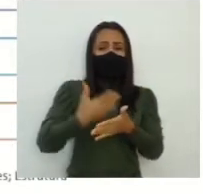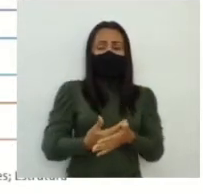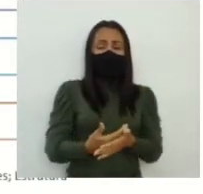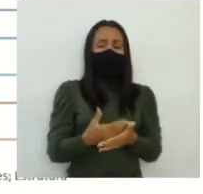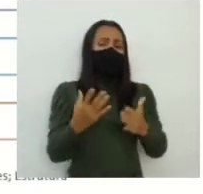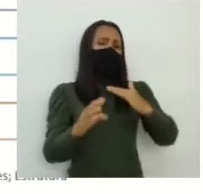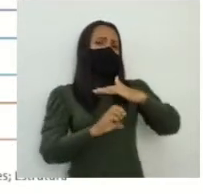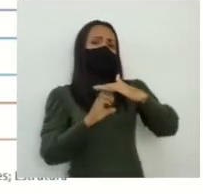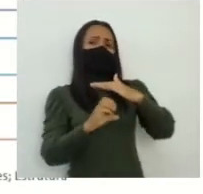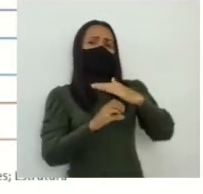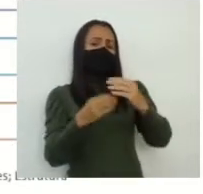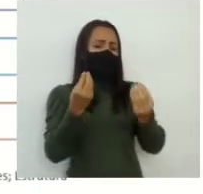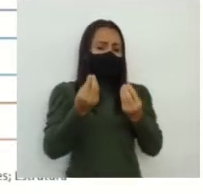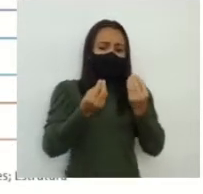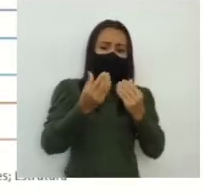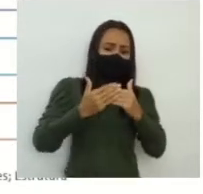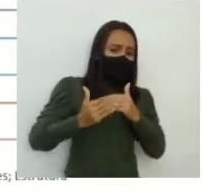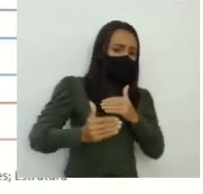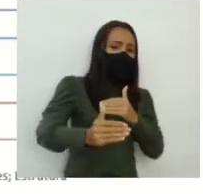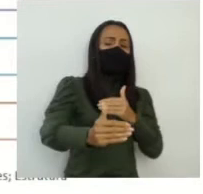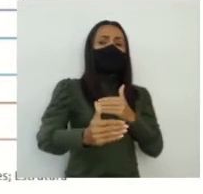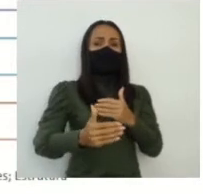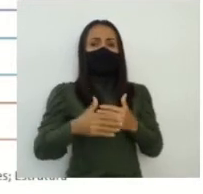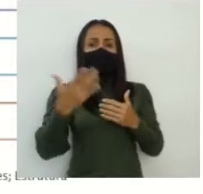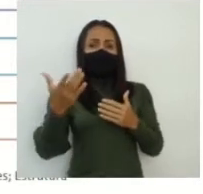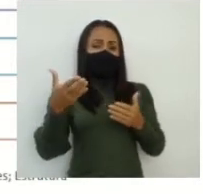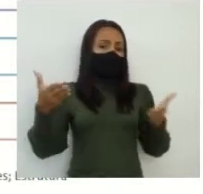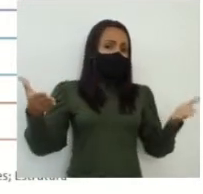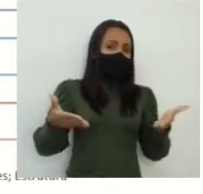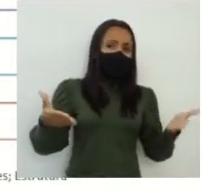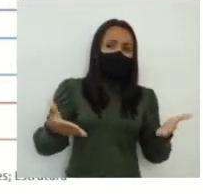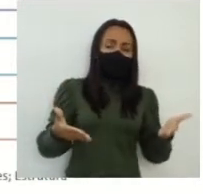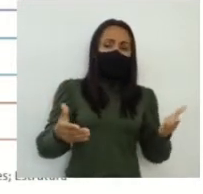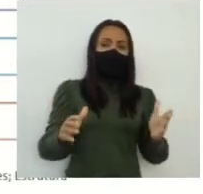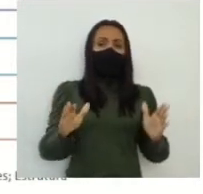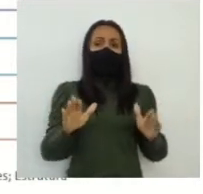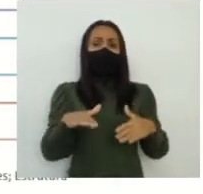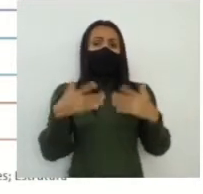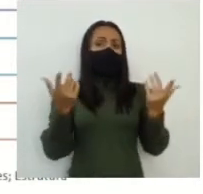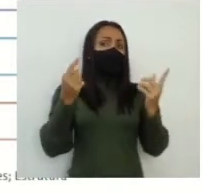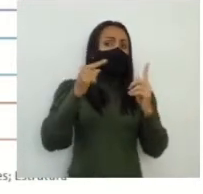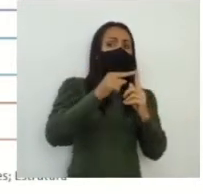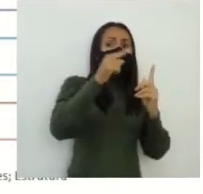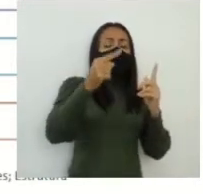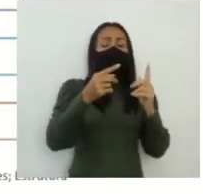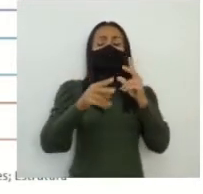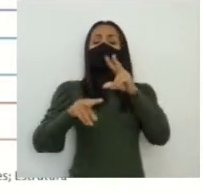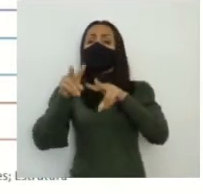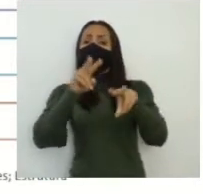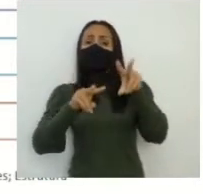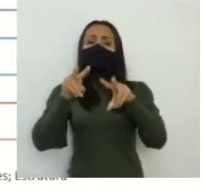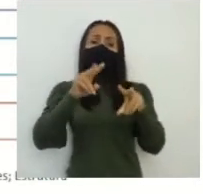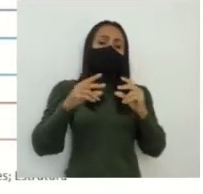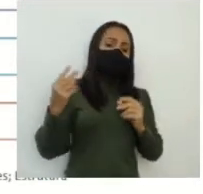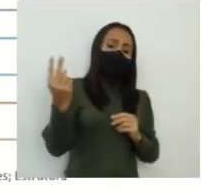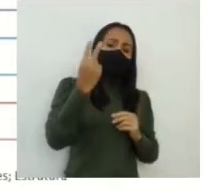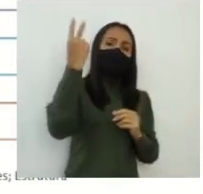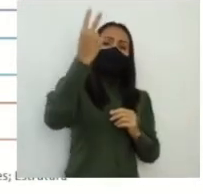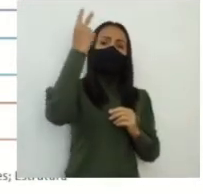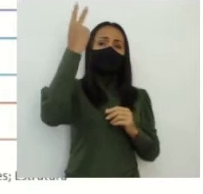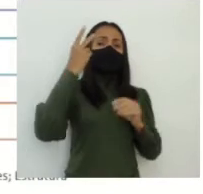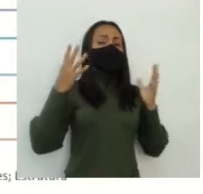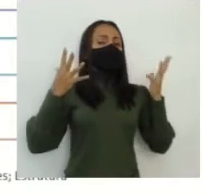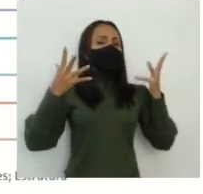ela começou, onde ela fica, começou aqui, qual é a missão, qual é a visão, quais são os valores, tudo isso é